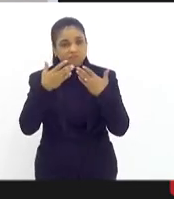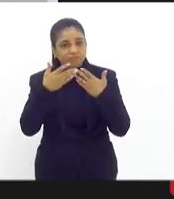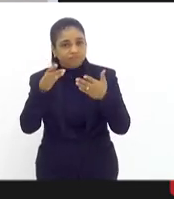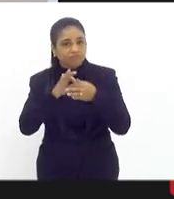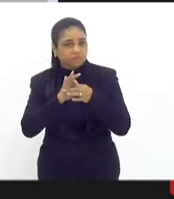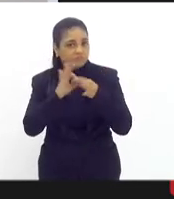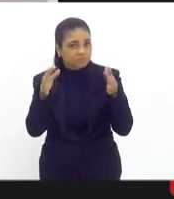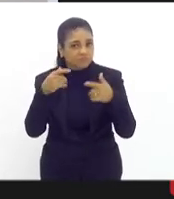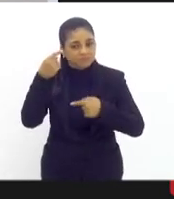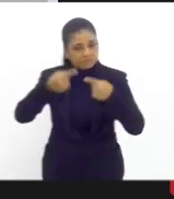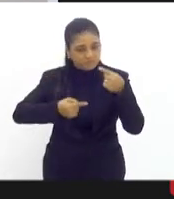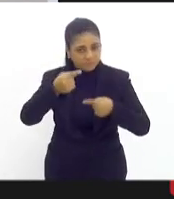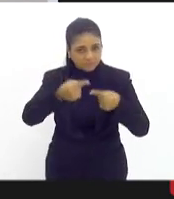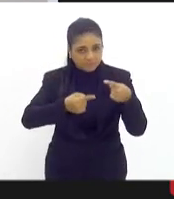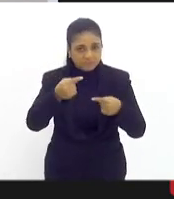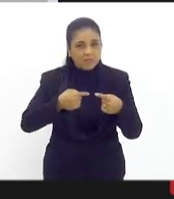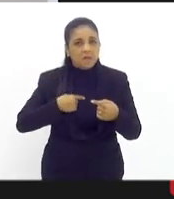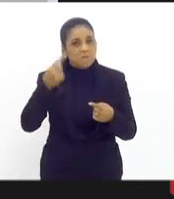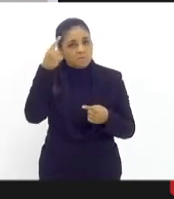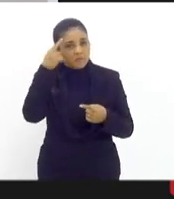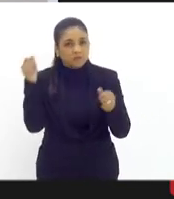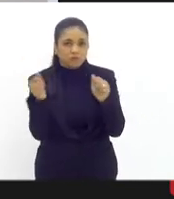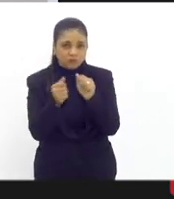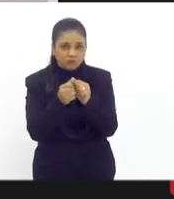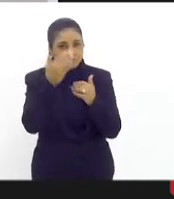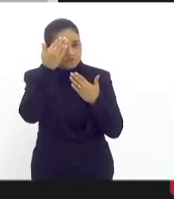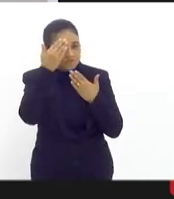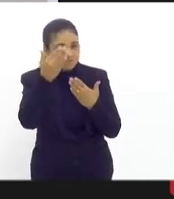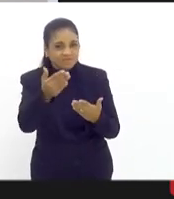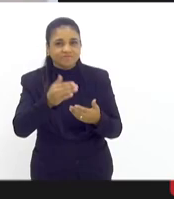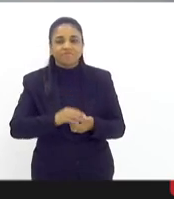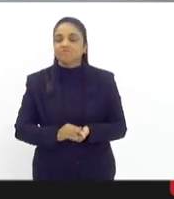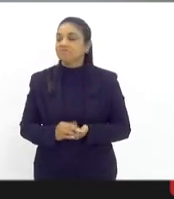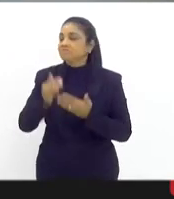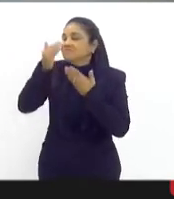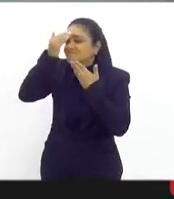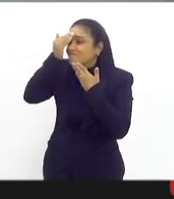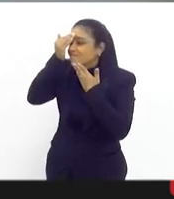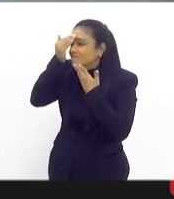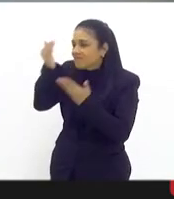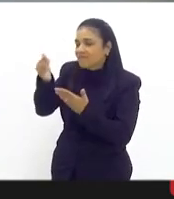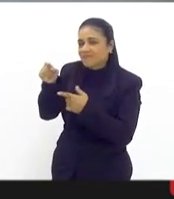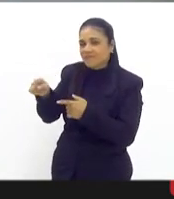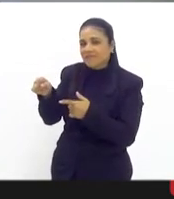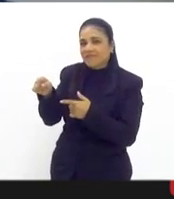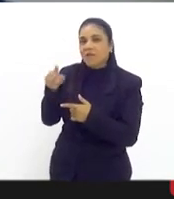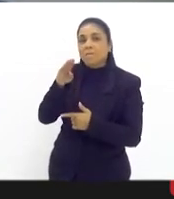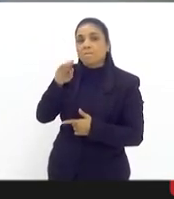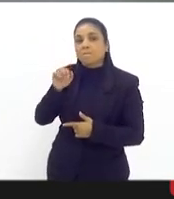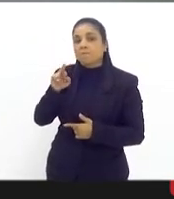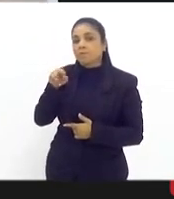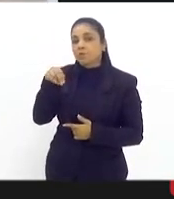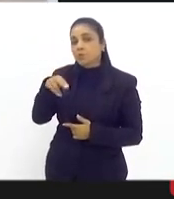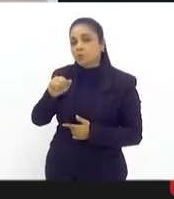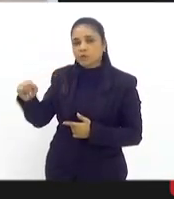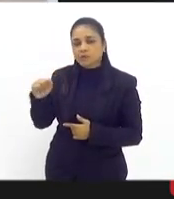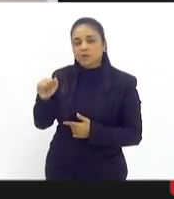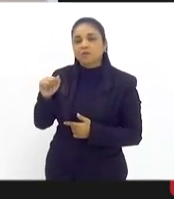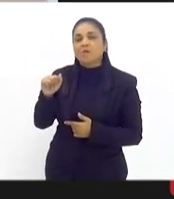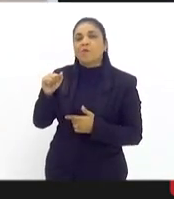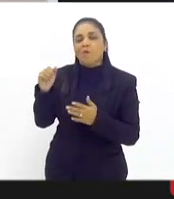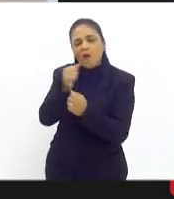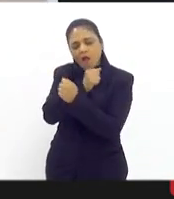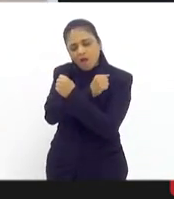desse debate e pensando juntos. Obrigada. Obrigado você, Bruna. Mando um abraço para